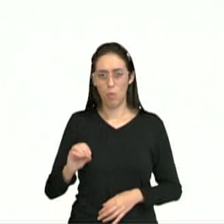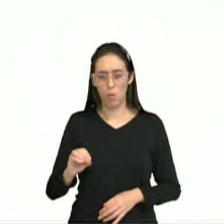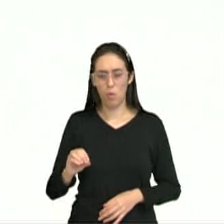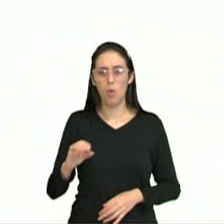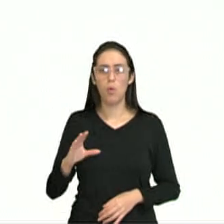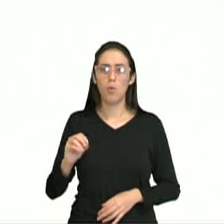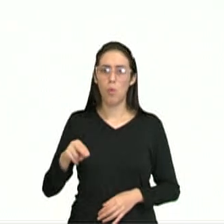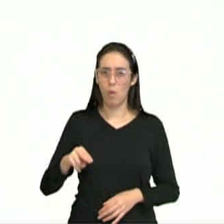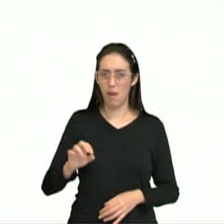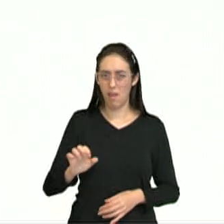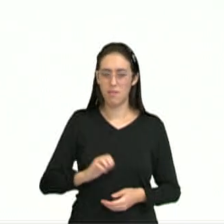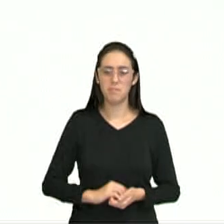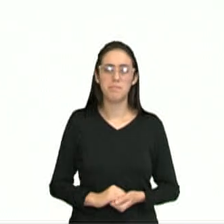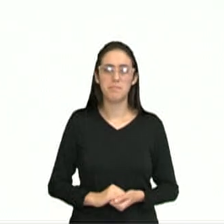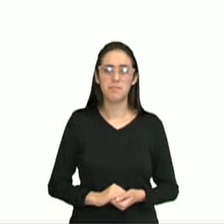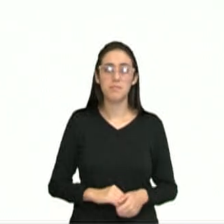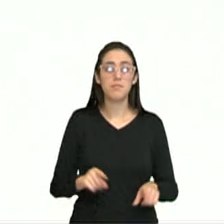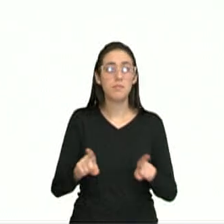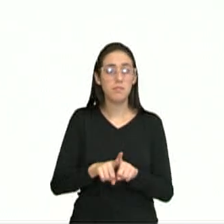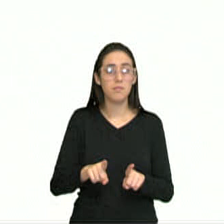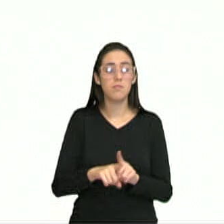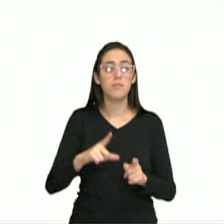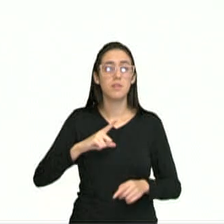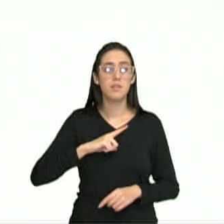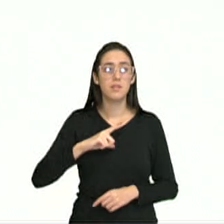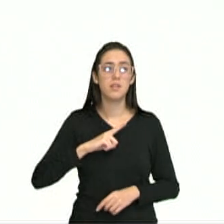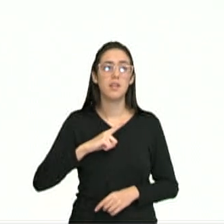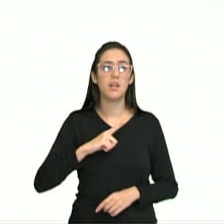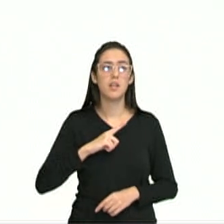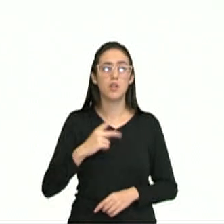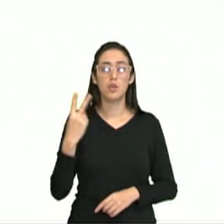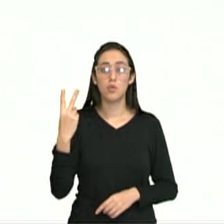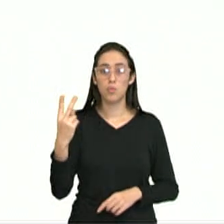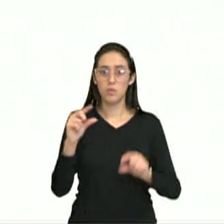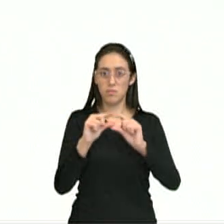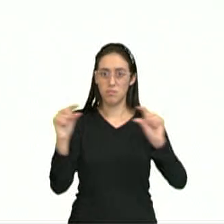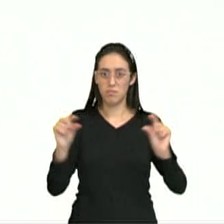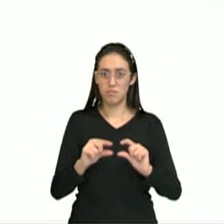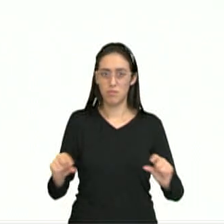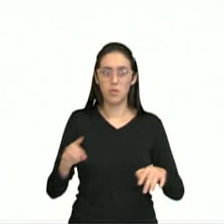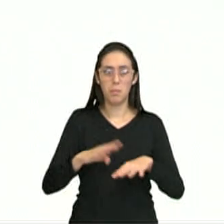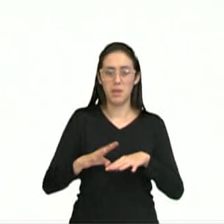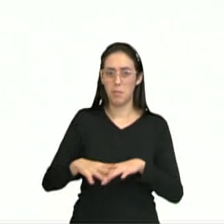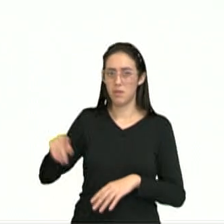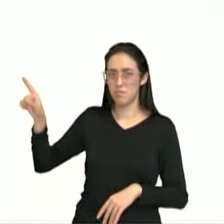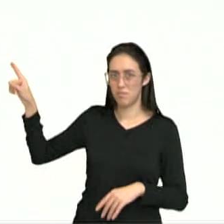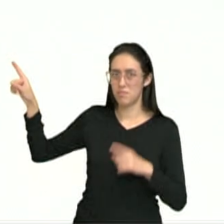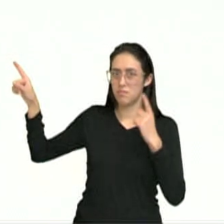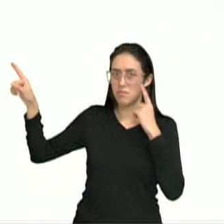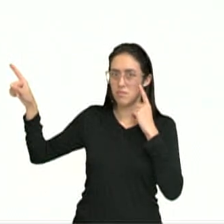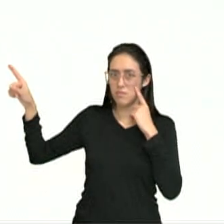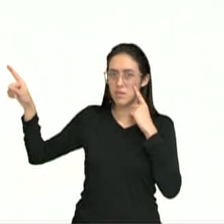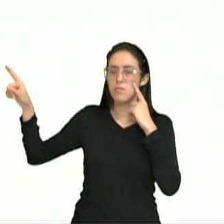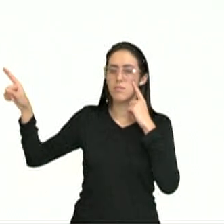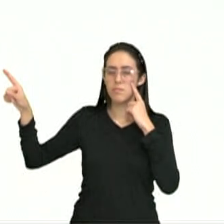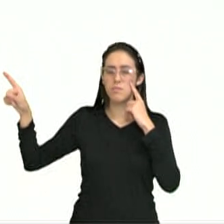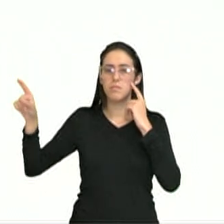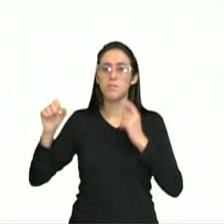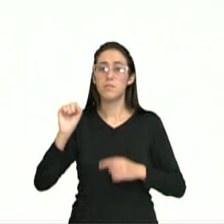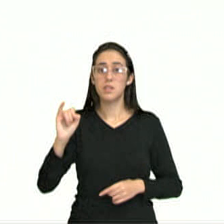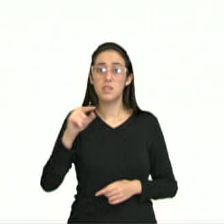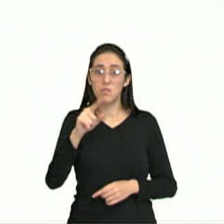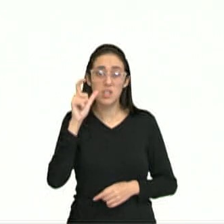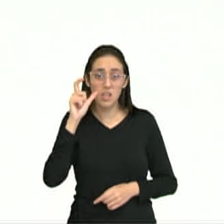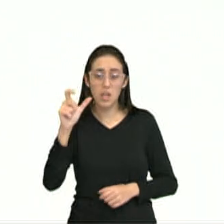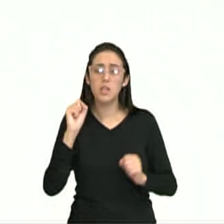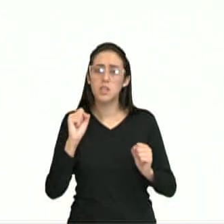Joia! E aqui nós temos as nossas duas formas. Nós optamos aqui não fazer dedução dela, né? Quem tiver interesse, vai lá,